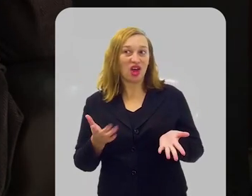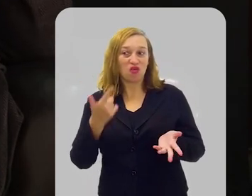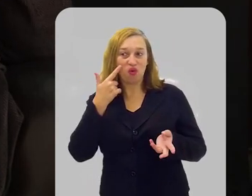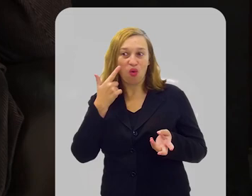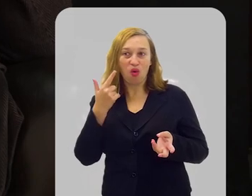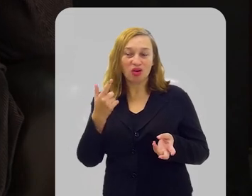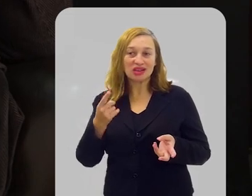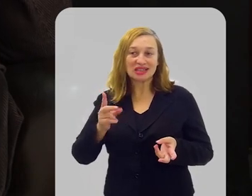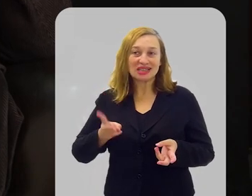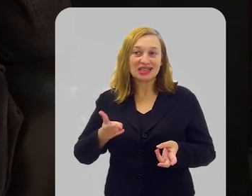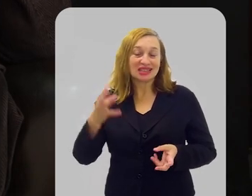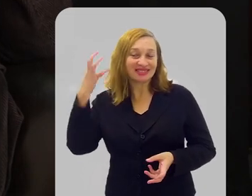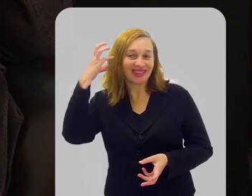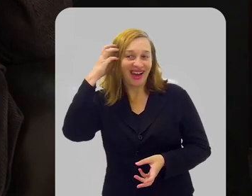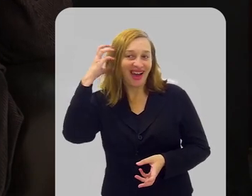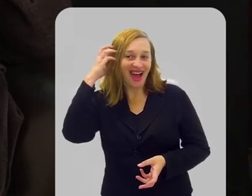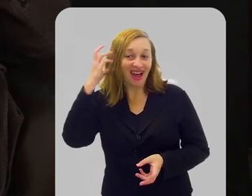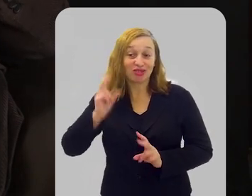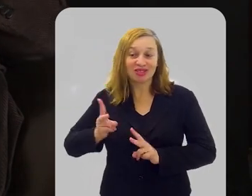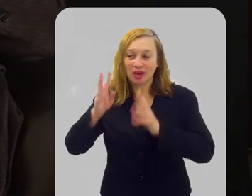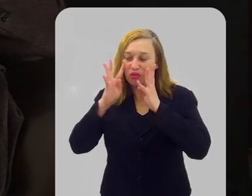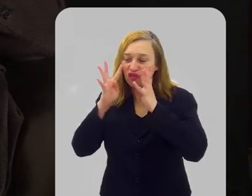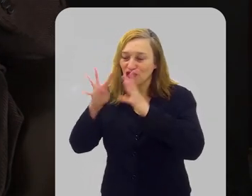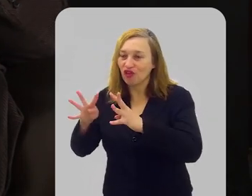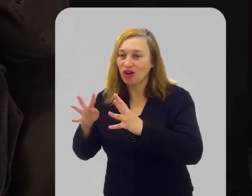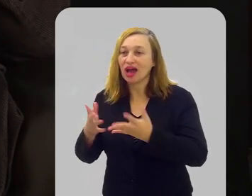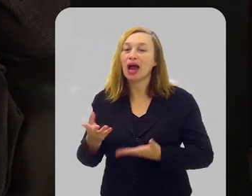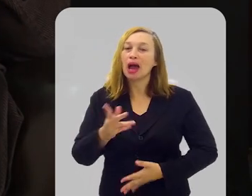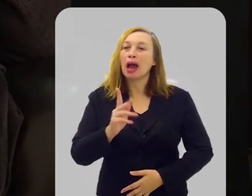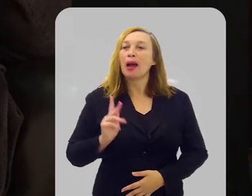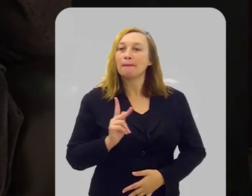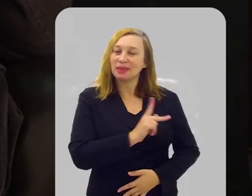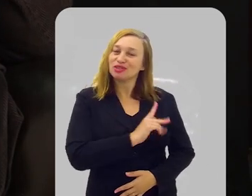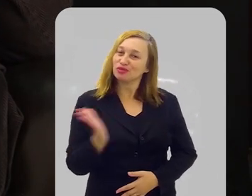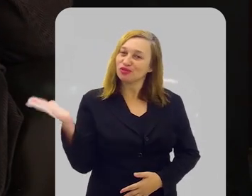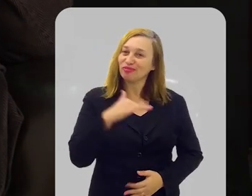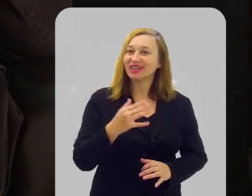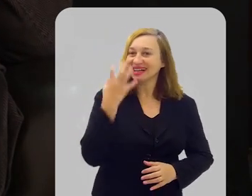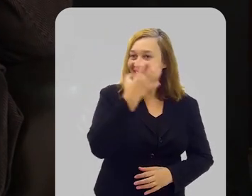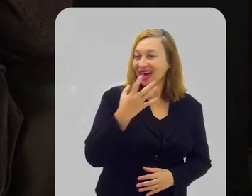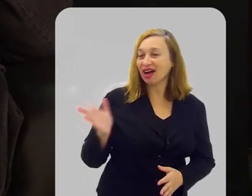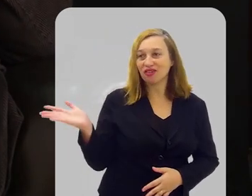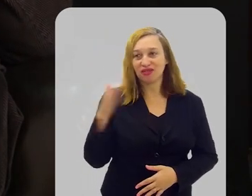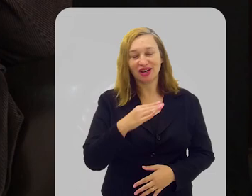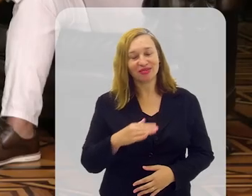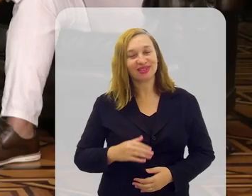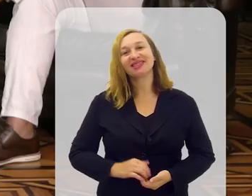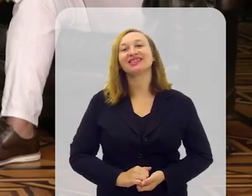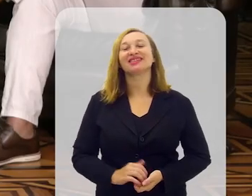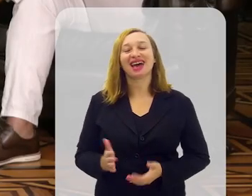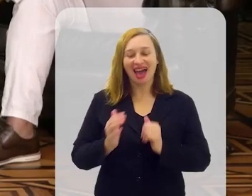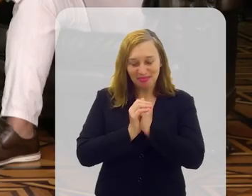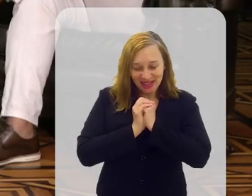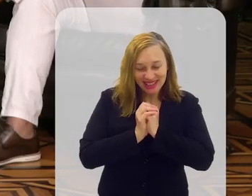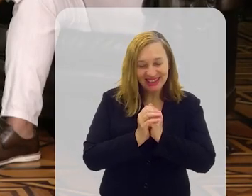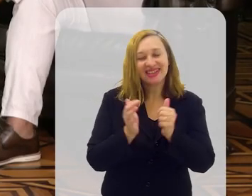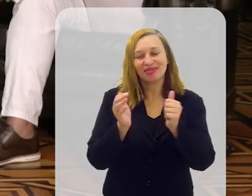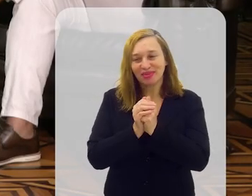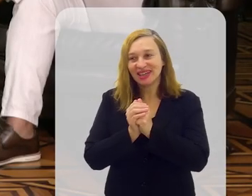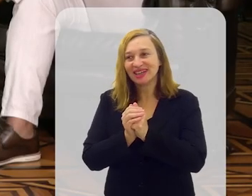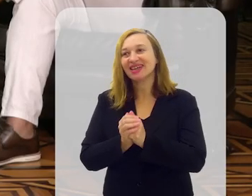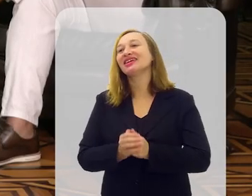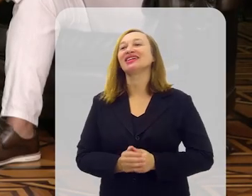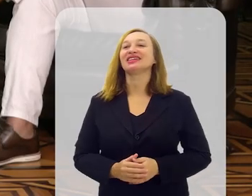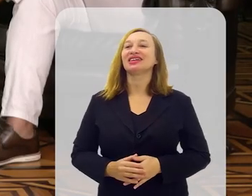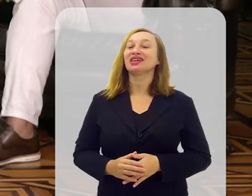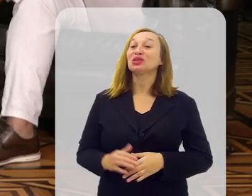agora um ouvinte assíduo desse programa, já com o Bispo Anderson. Bispo, vamos cantar? Vamos cantar. Vou vamos mandar cantar. Bonito. Amém,